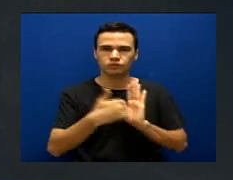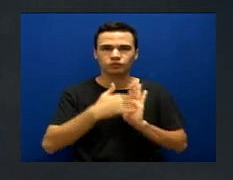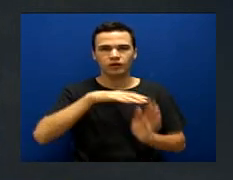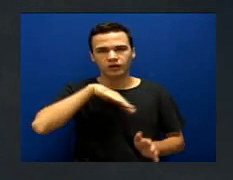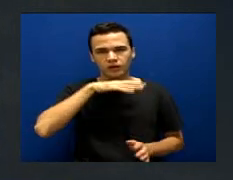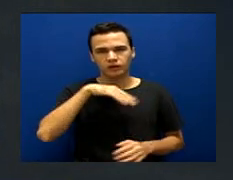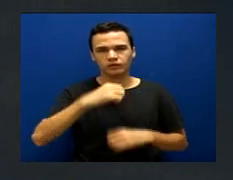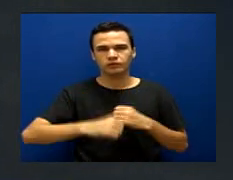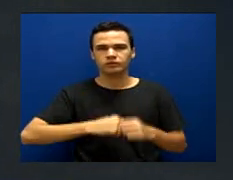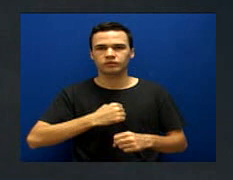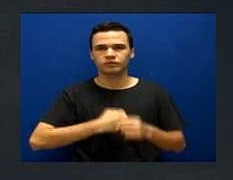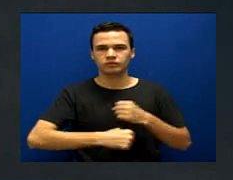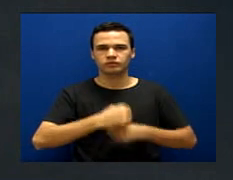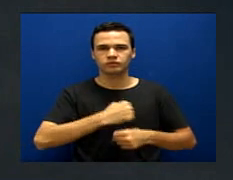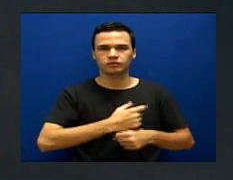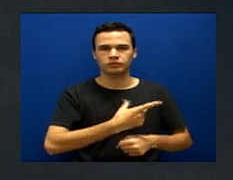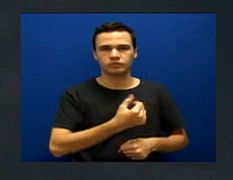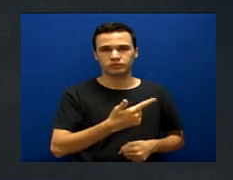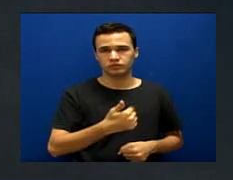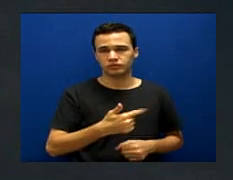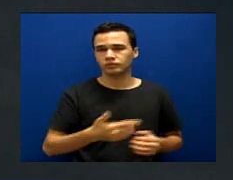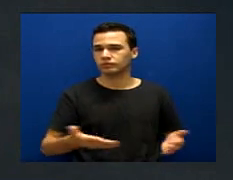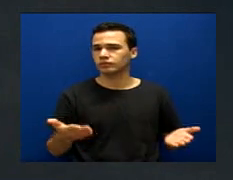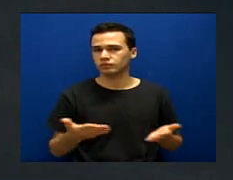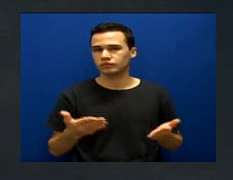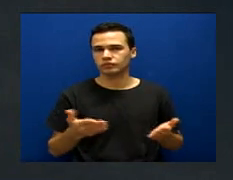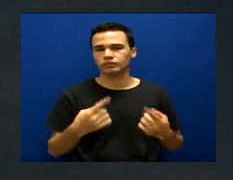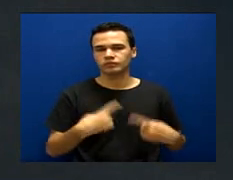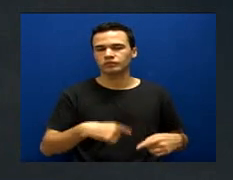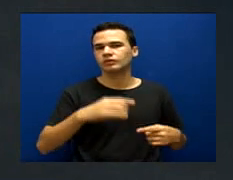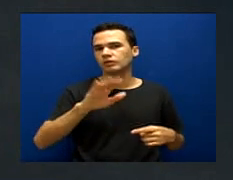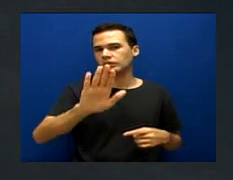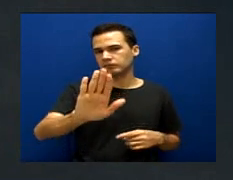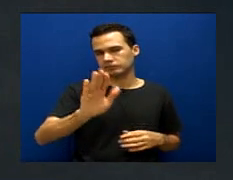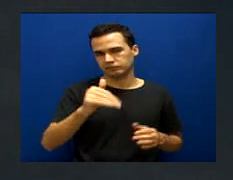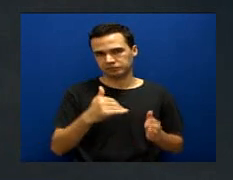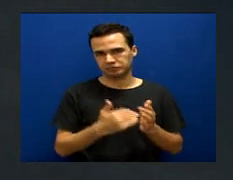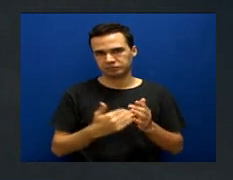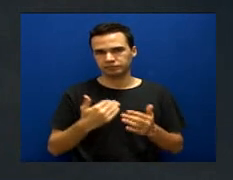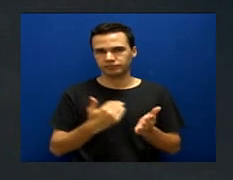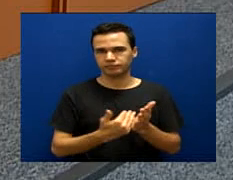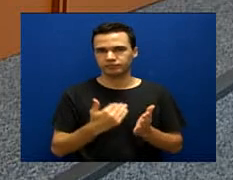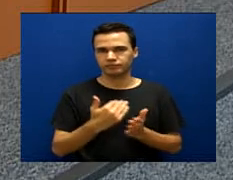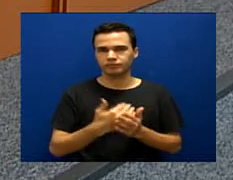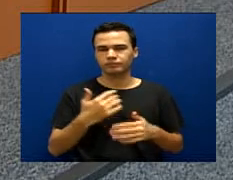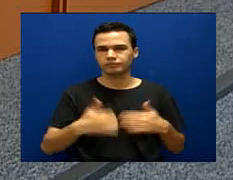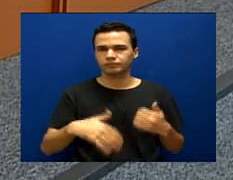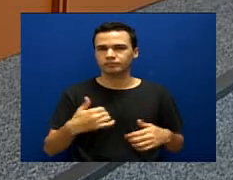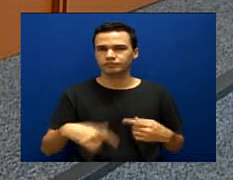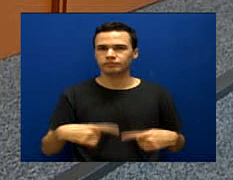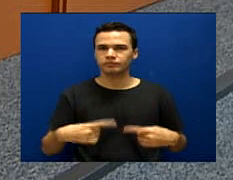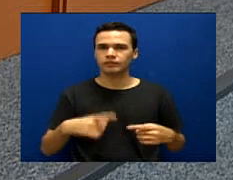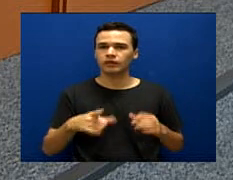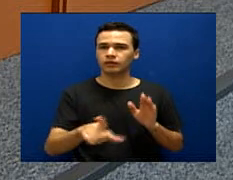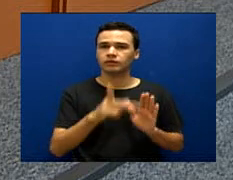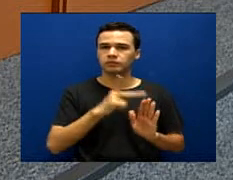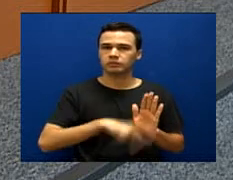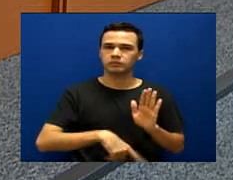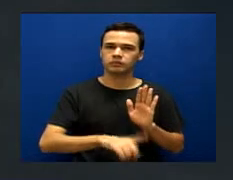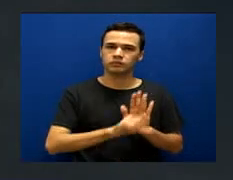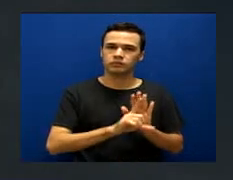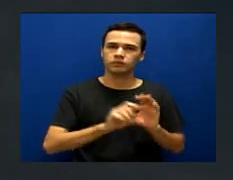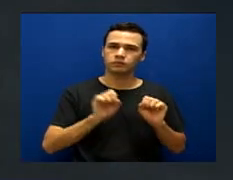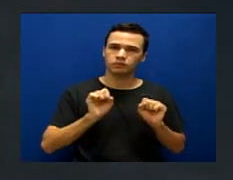em 2012. Então, esse assunto está dissecado, João, já. É só para garantir, vai tomar então, como base o nosso projeto de lei. E